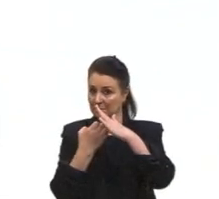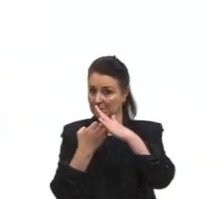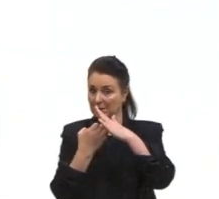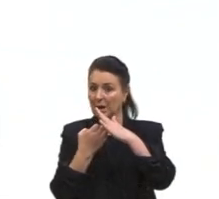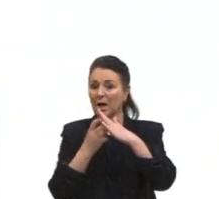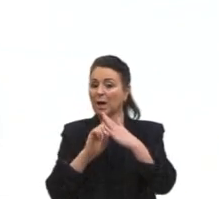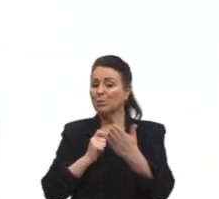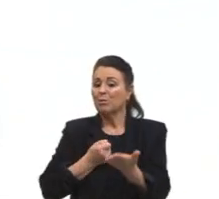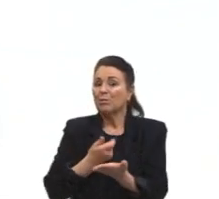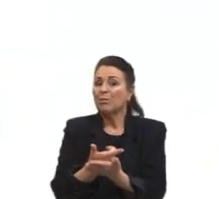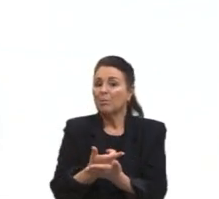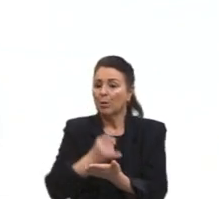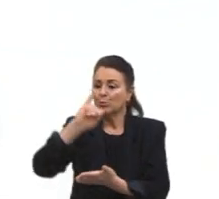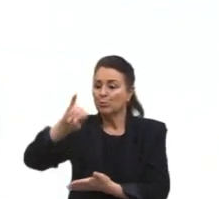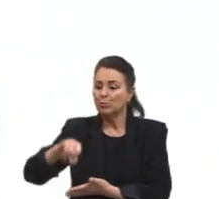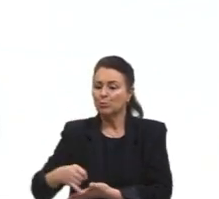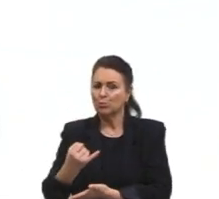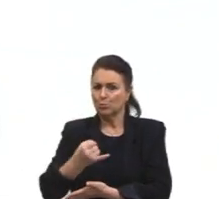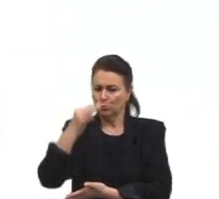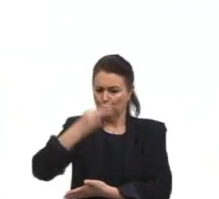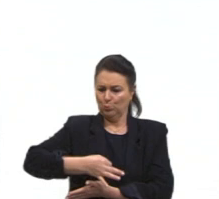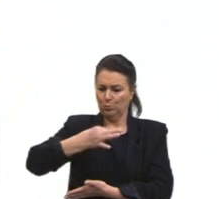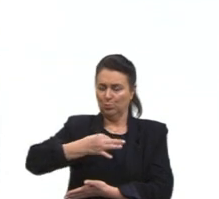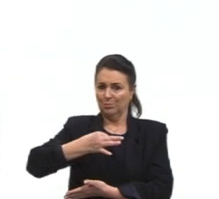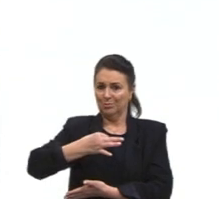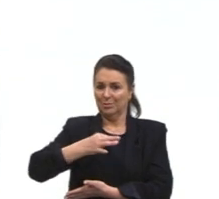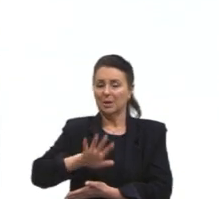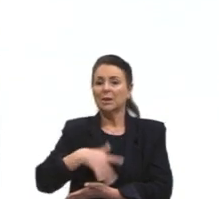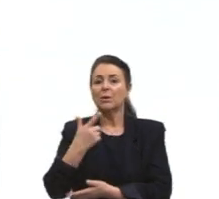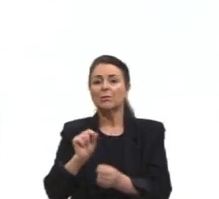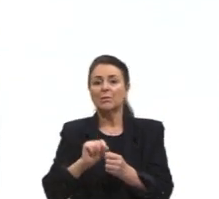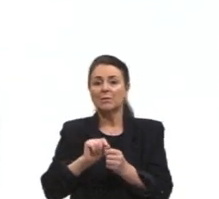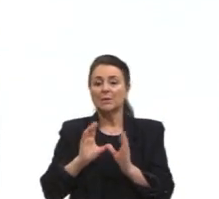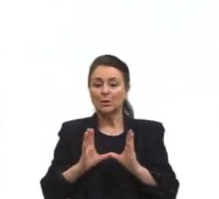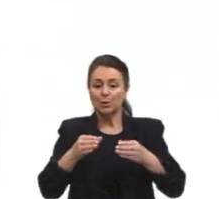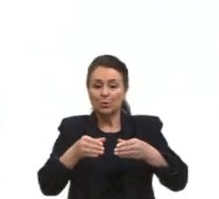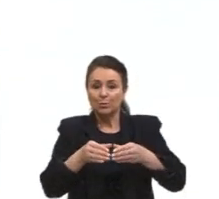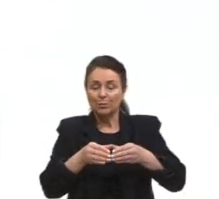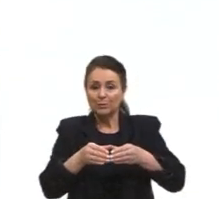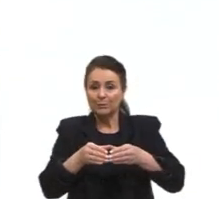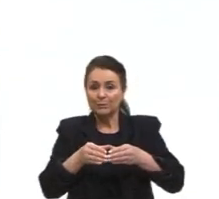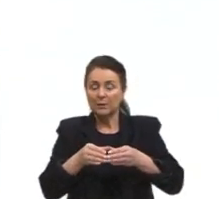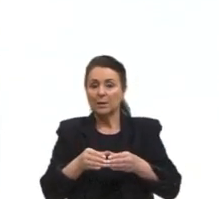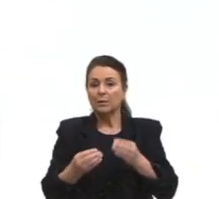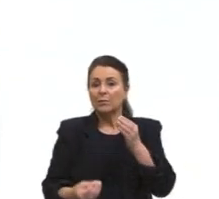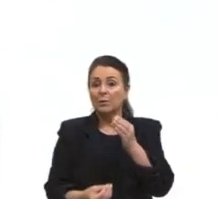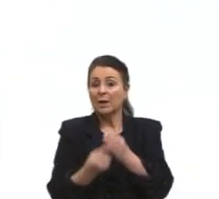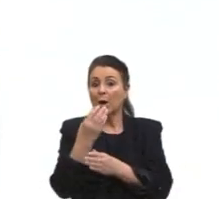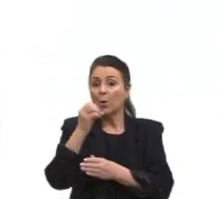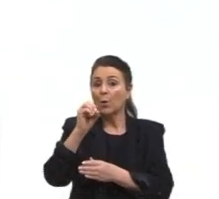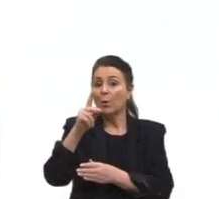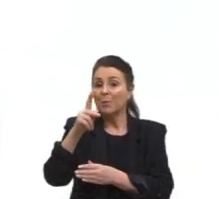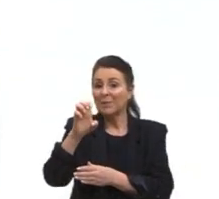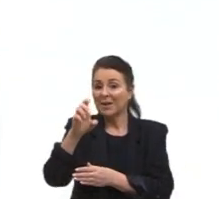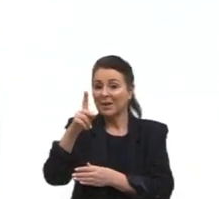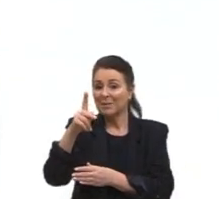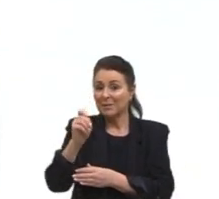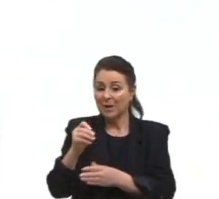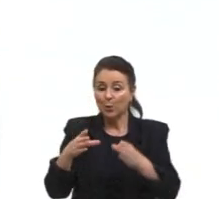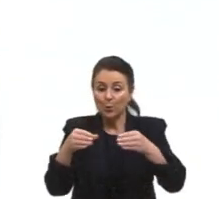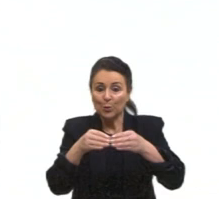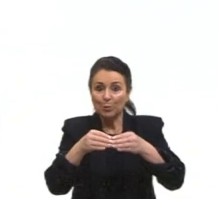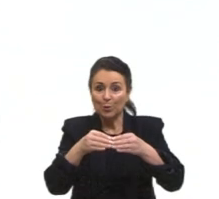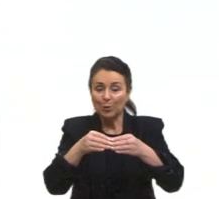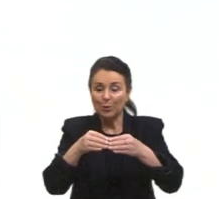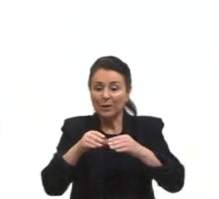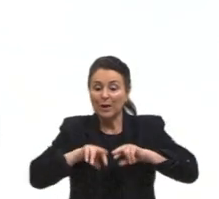pagando justo para nós então a gente vai né fazer essa essa questão aí né criar opep justamente para regular